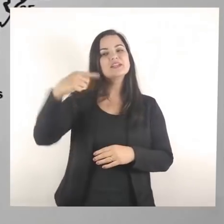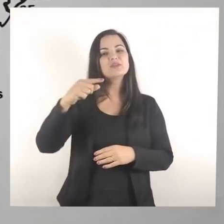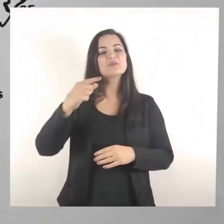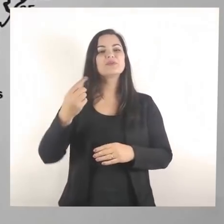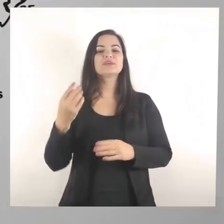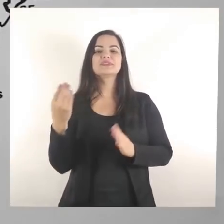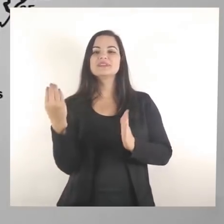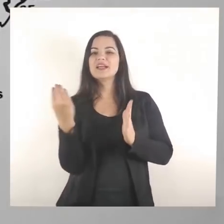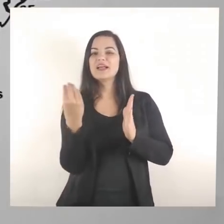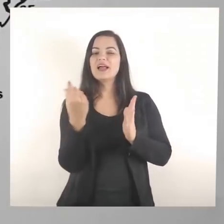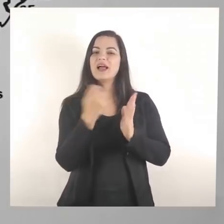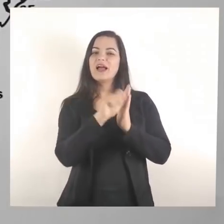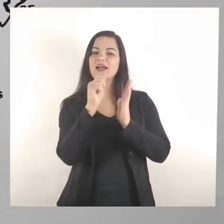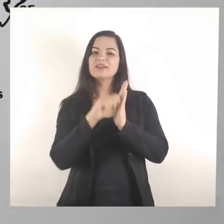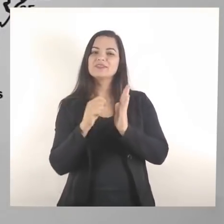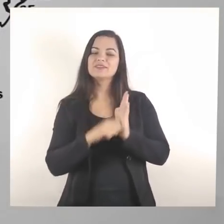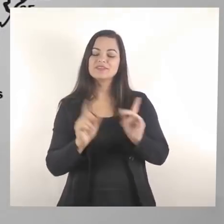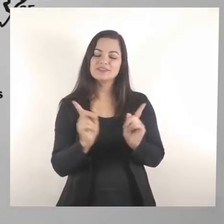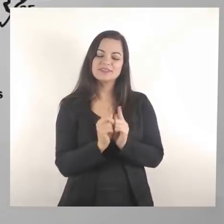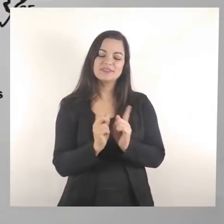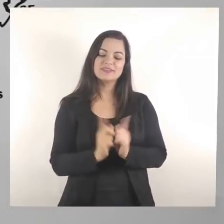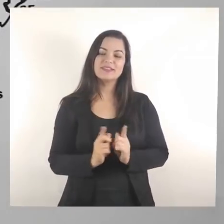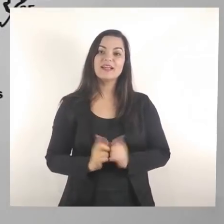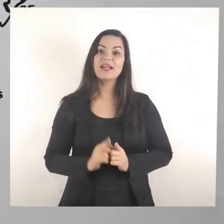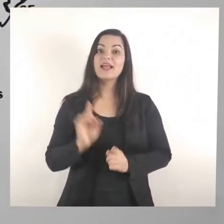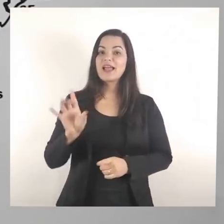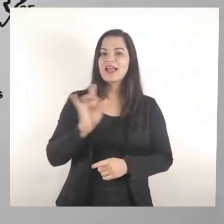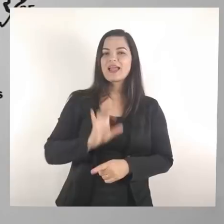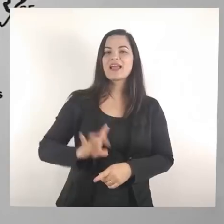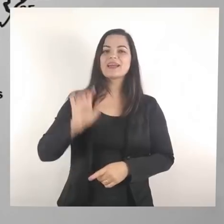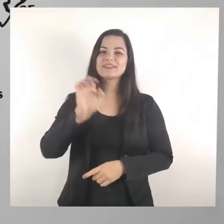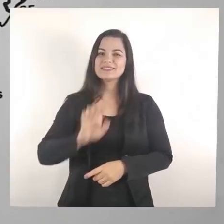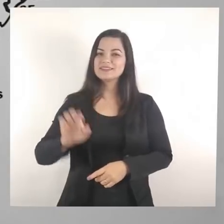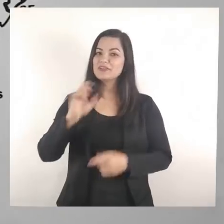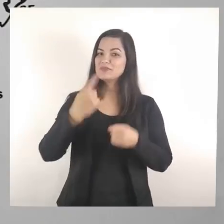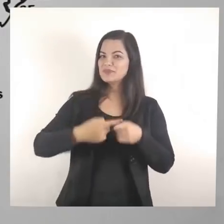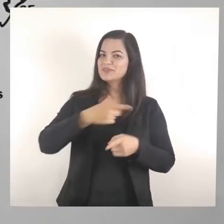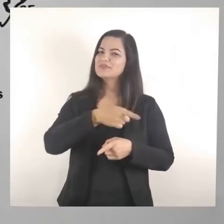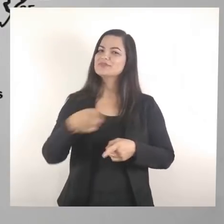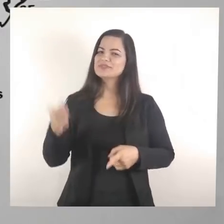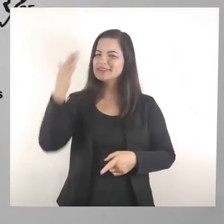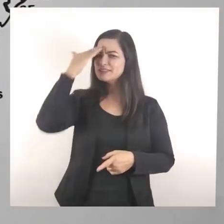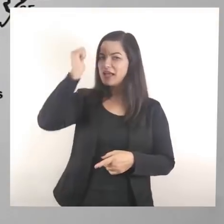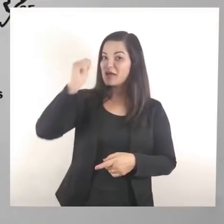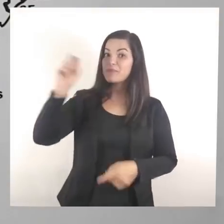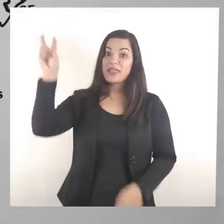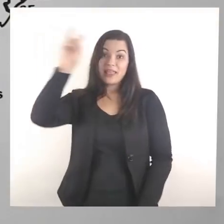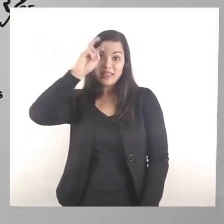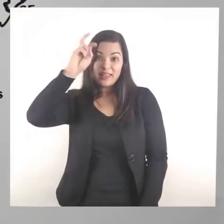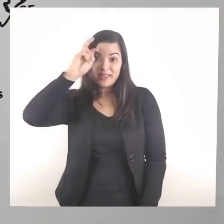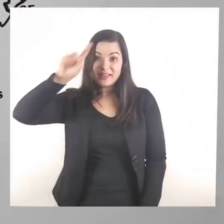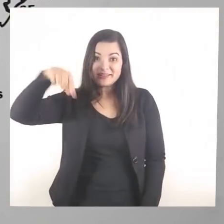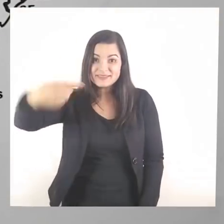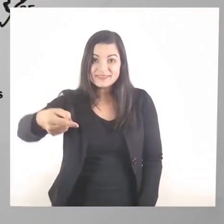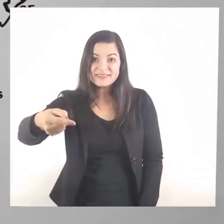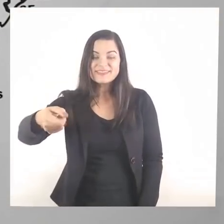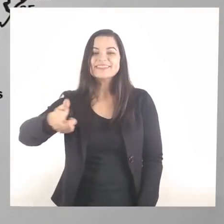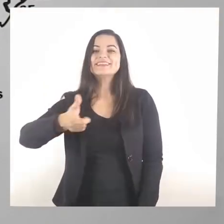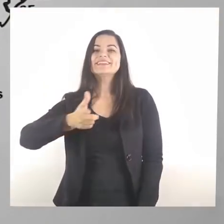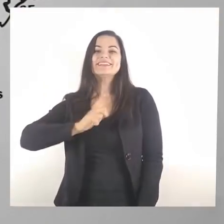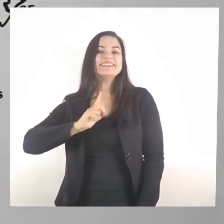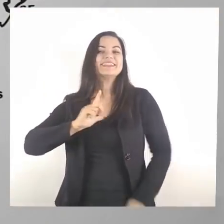as siglas de cada um dos estados, porque vocês já sabem que quinta-feira a